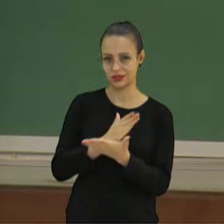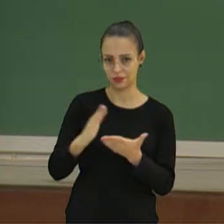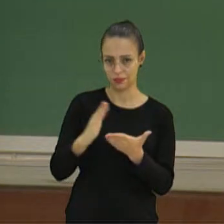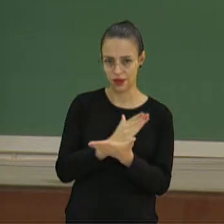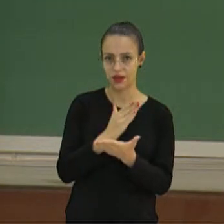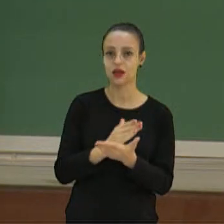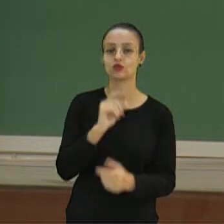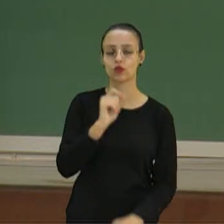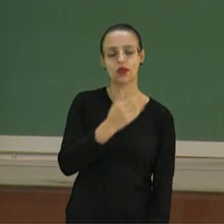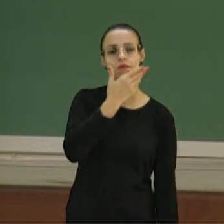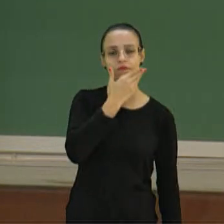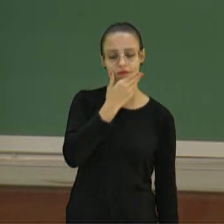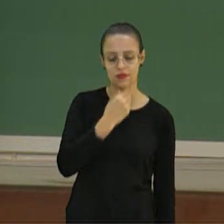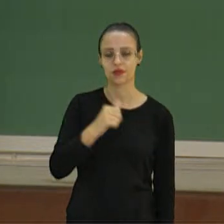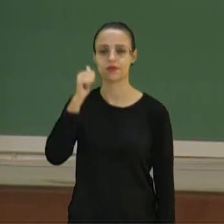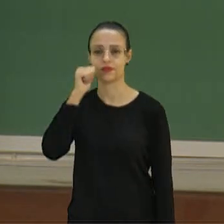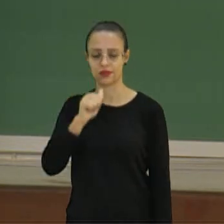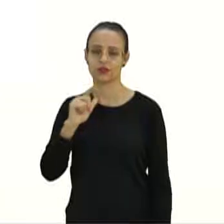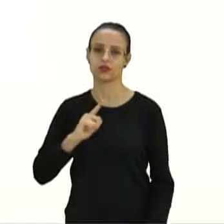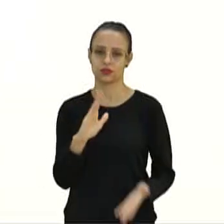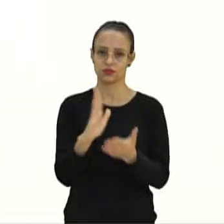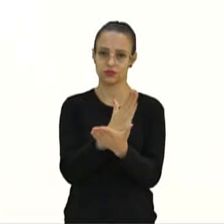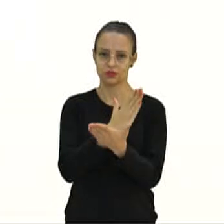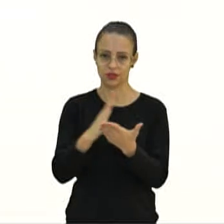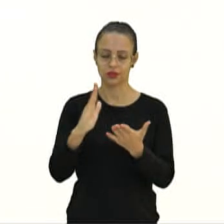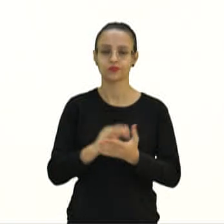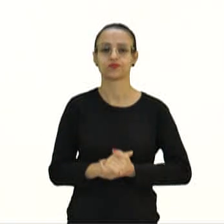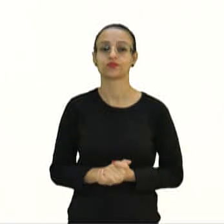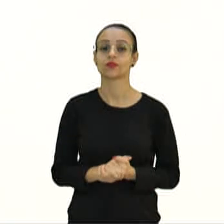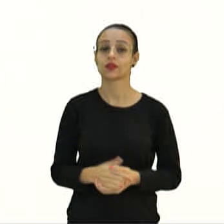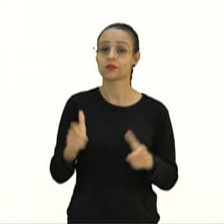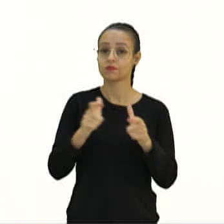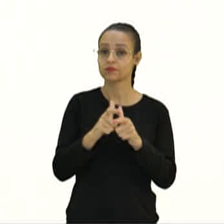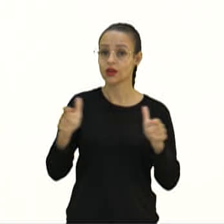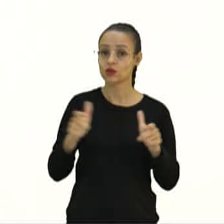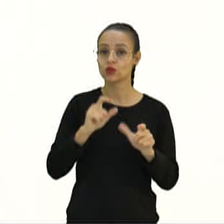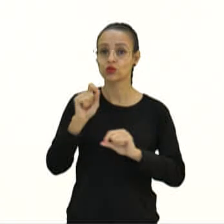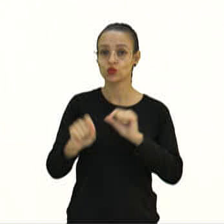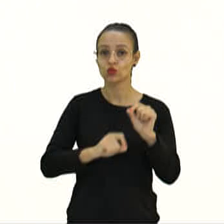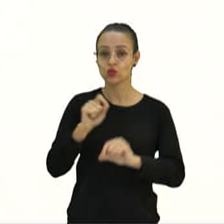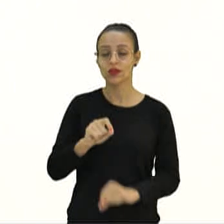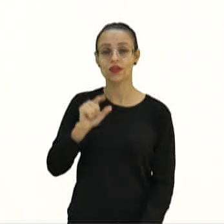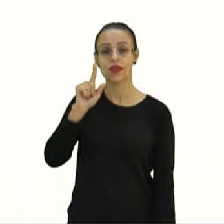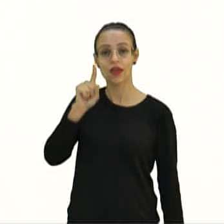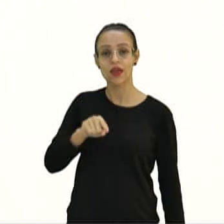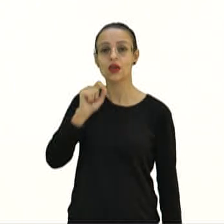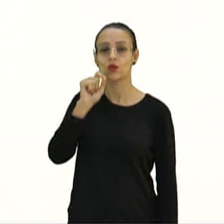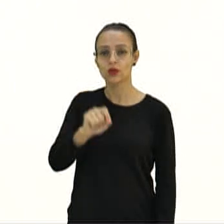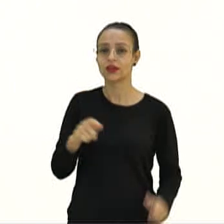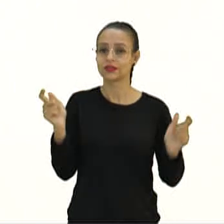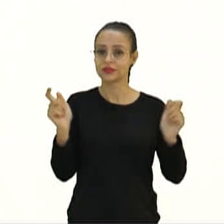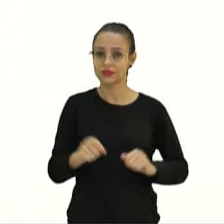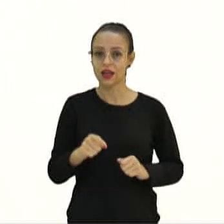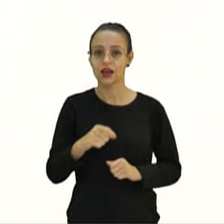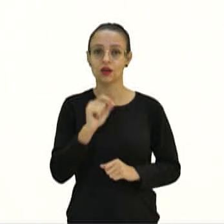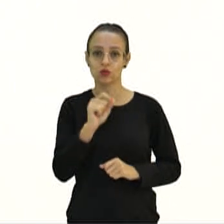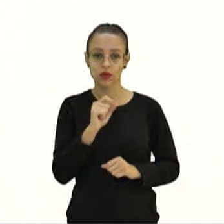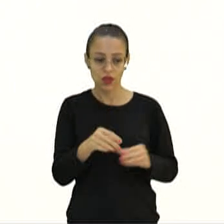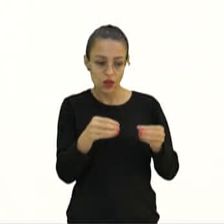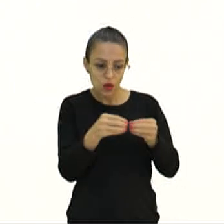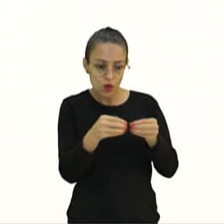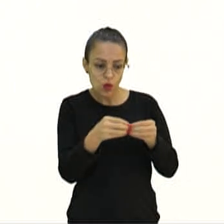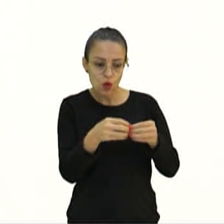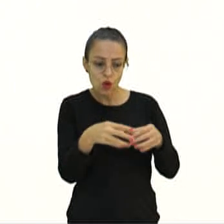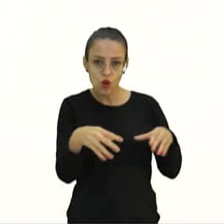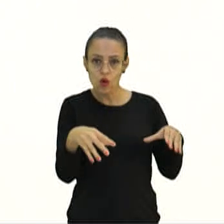vai ter sempre um macho e uma fêmea. A maioria deles é ovípara. Então eles colocam seus ovos